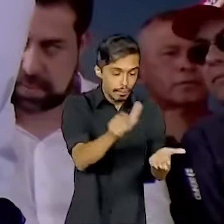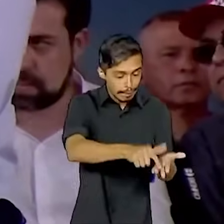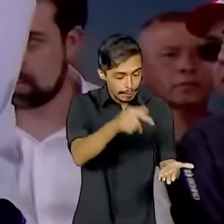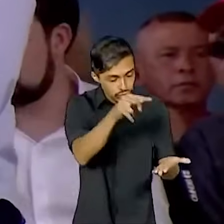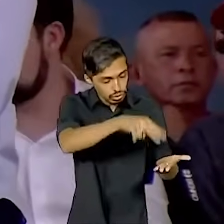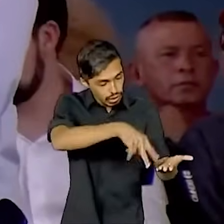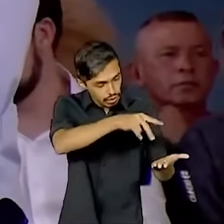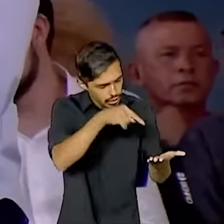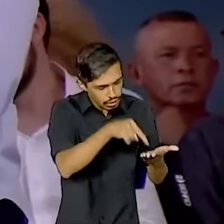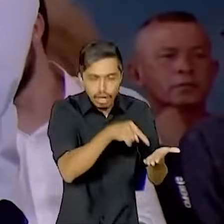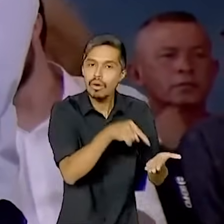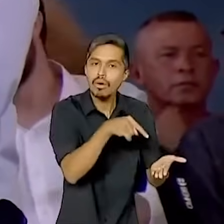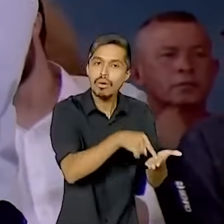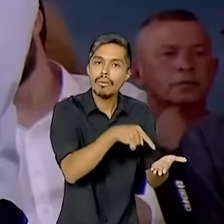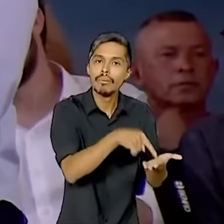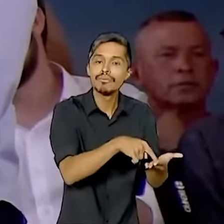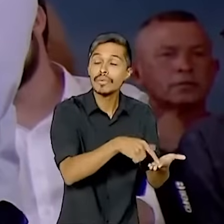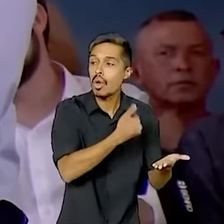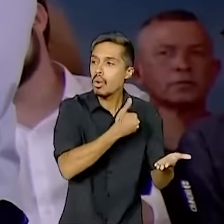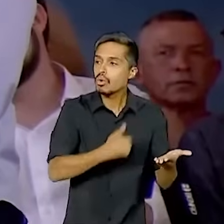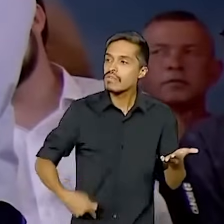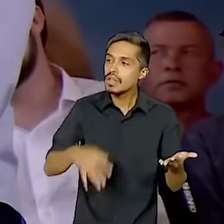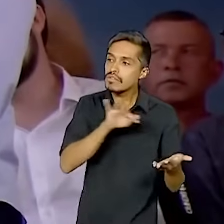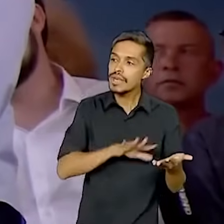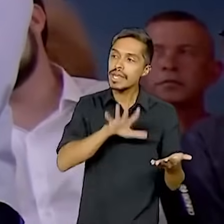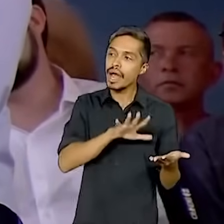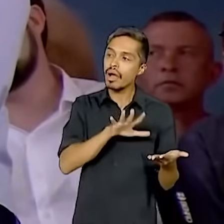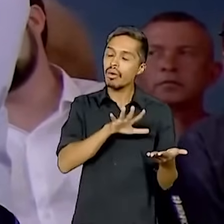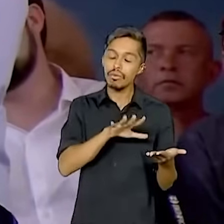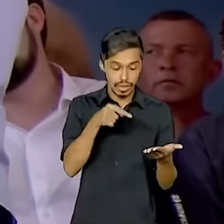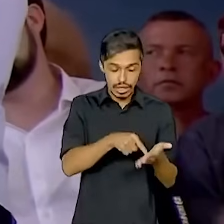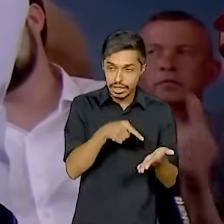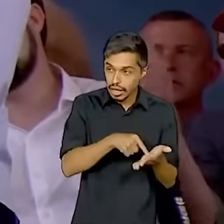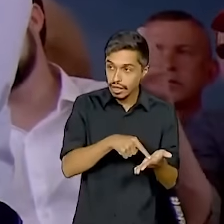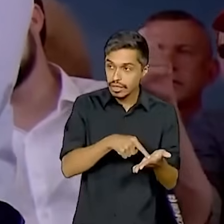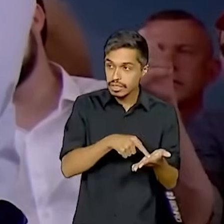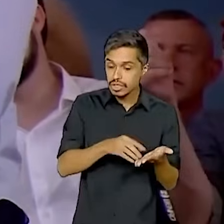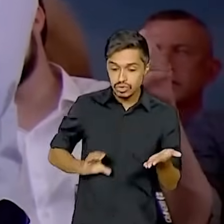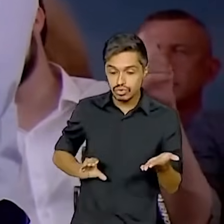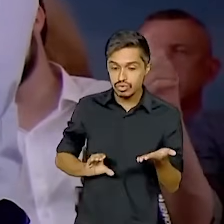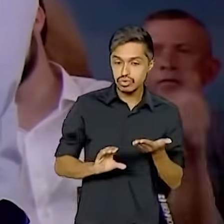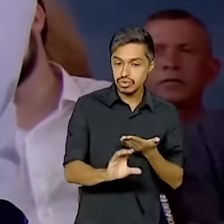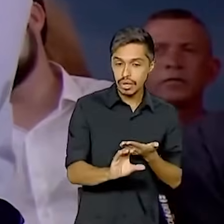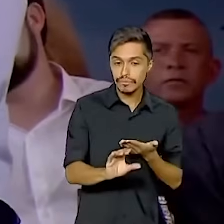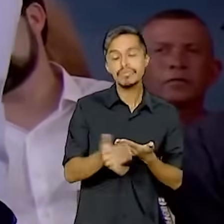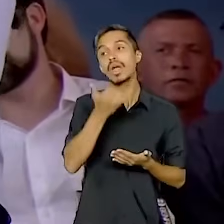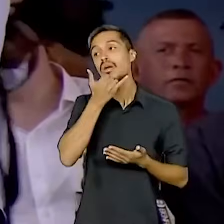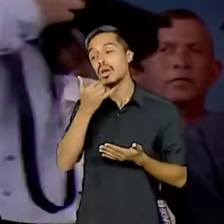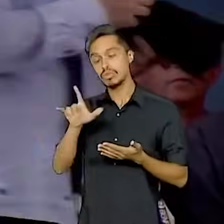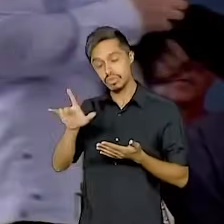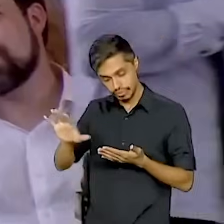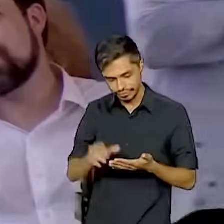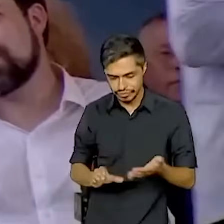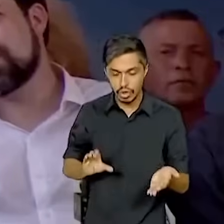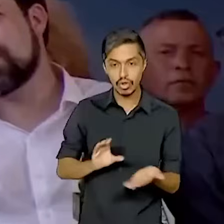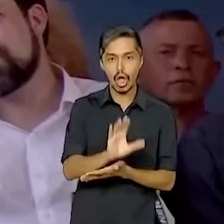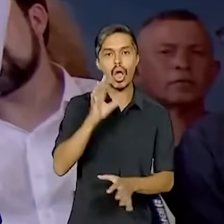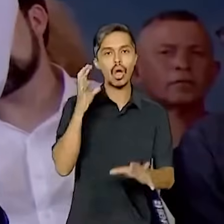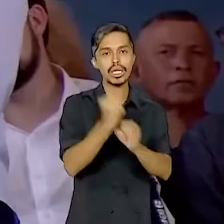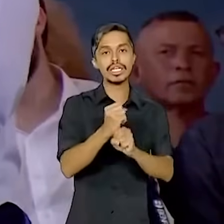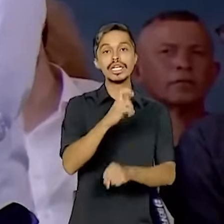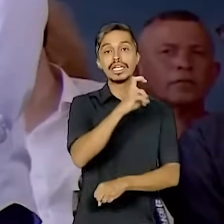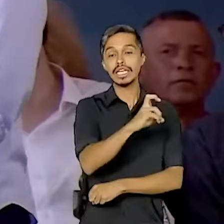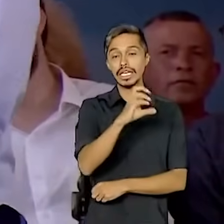Eu estou lendo aqui no meu papel o seguinte: o governo federal está colocando, o investimento total